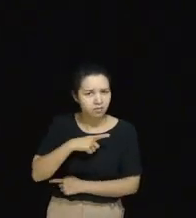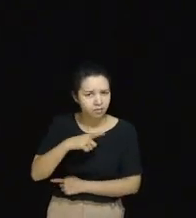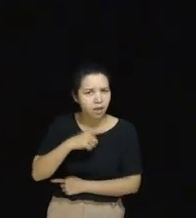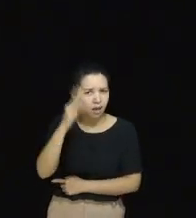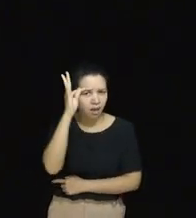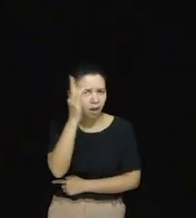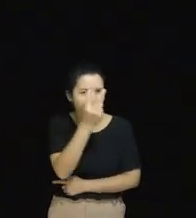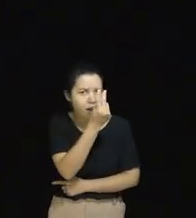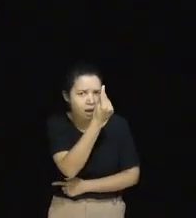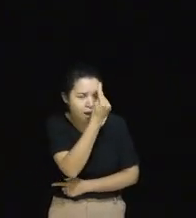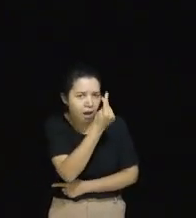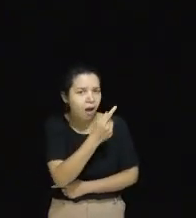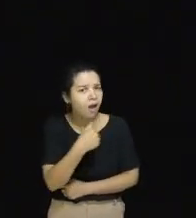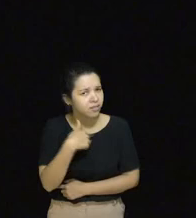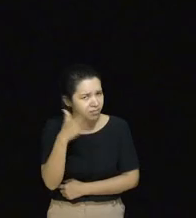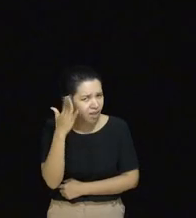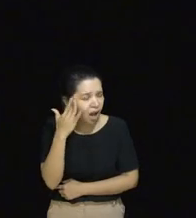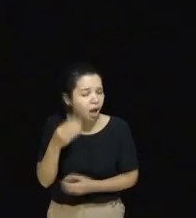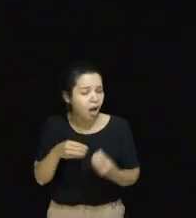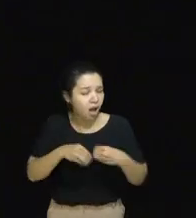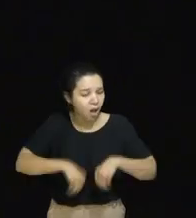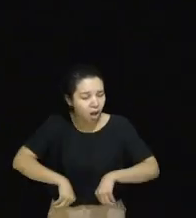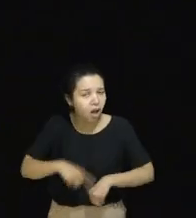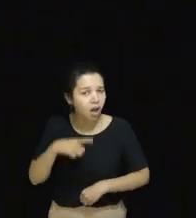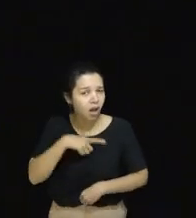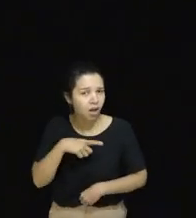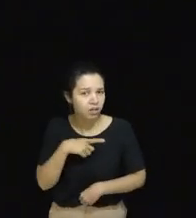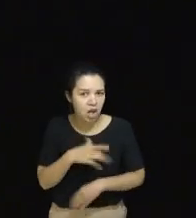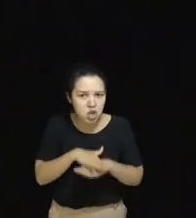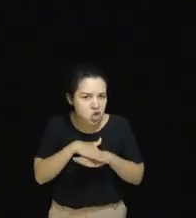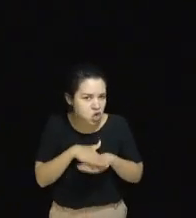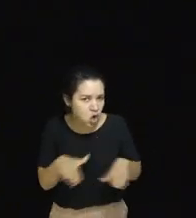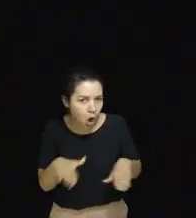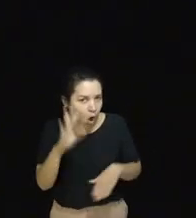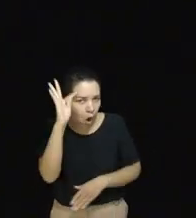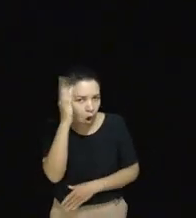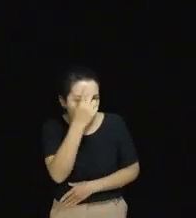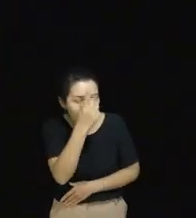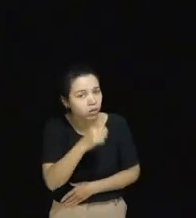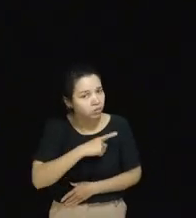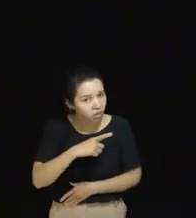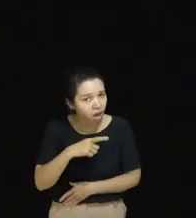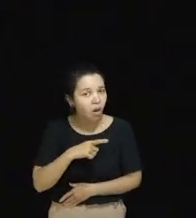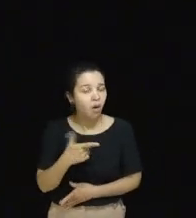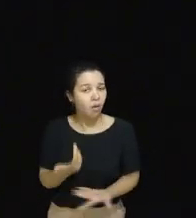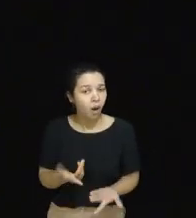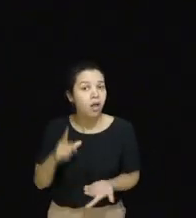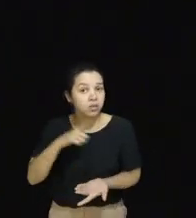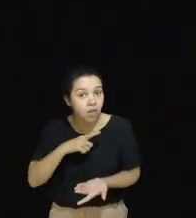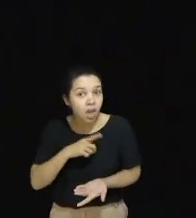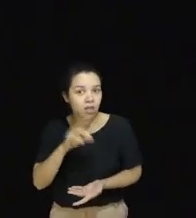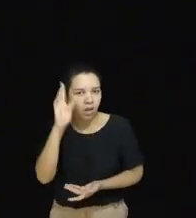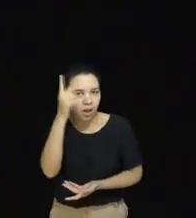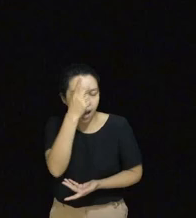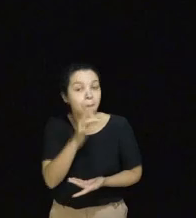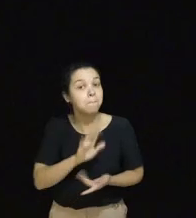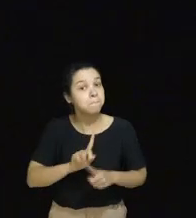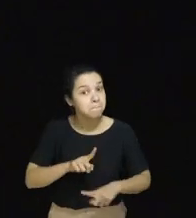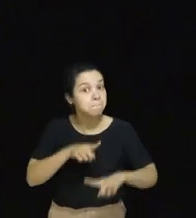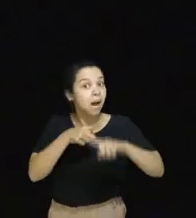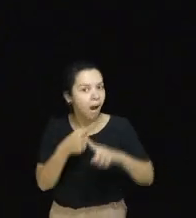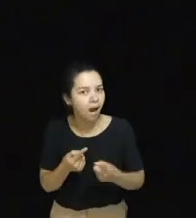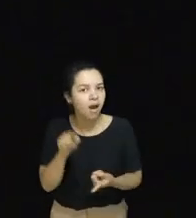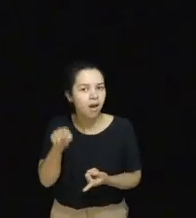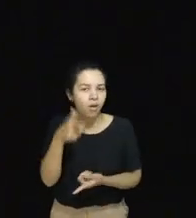quanto ele traz prejuízo. Então, não é só TDAH, é apesar do TDAH, essas pessoas tiveram sucesso na vida, mas muito